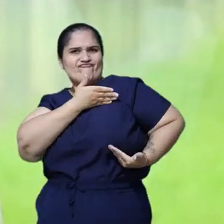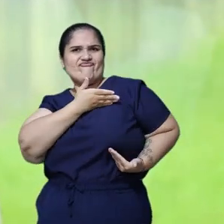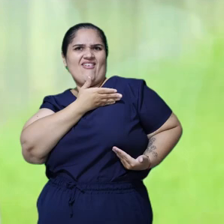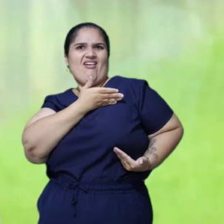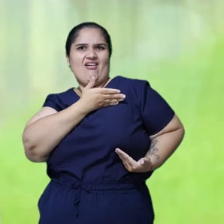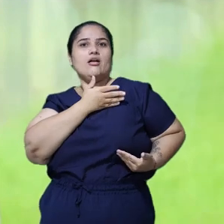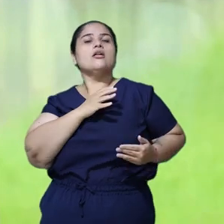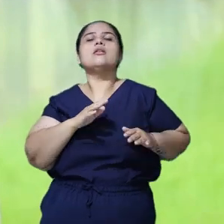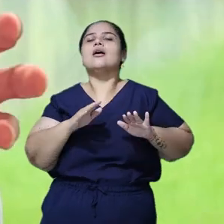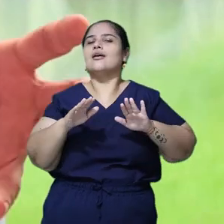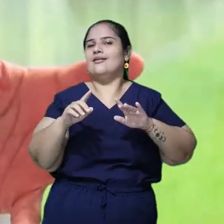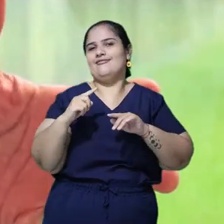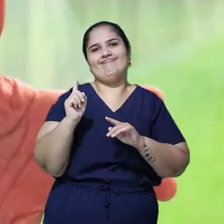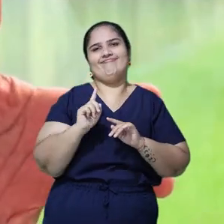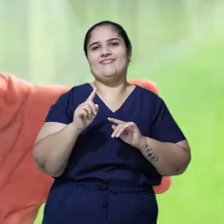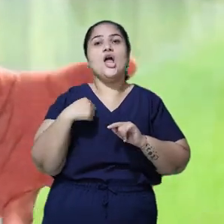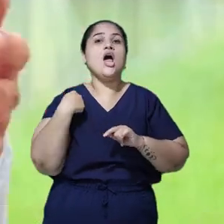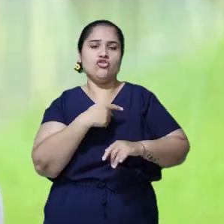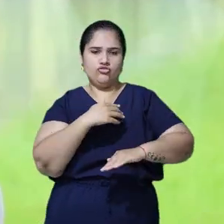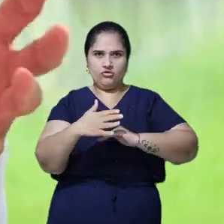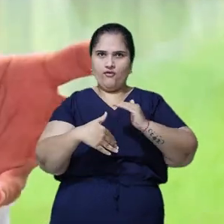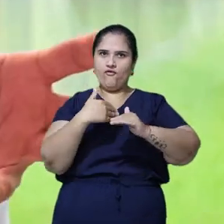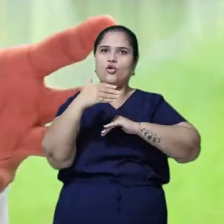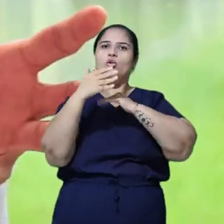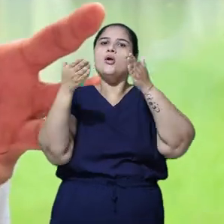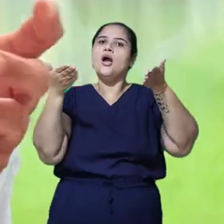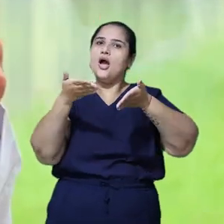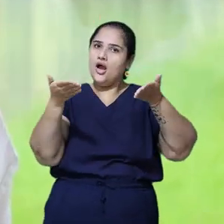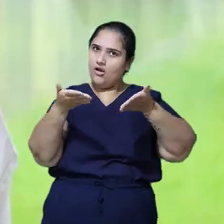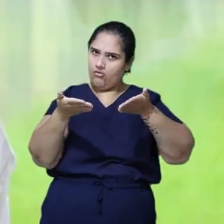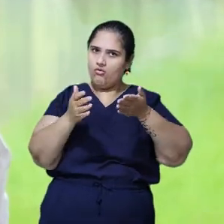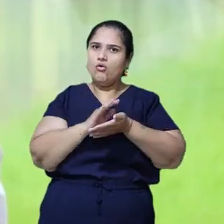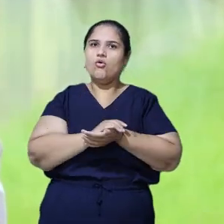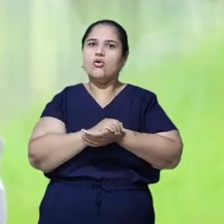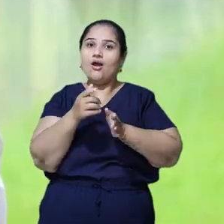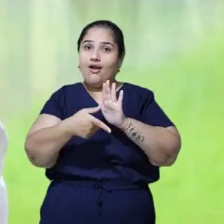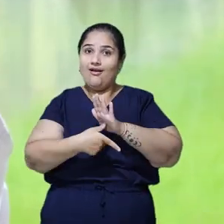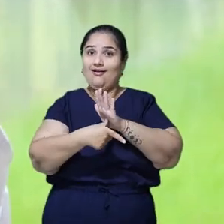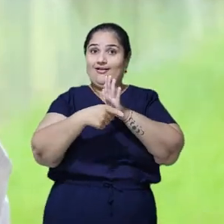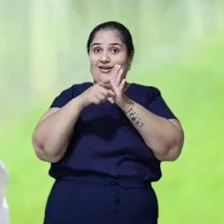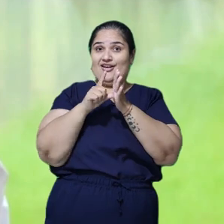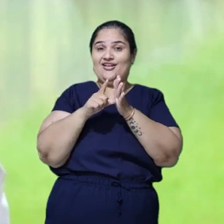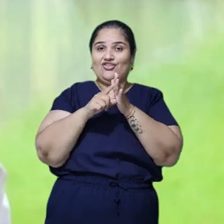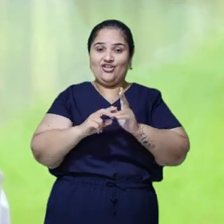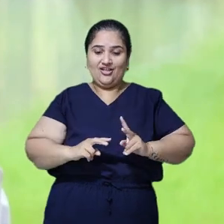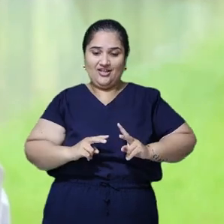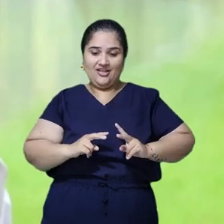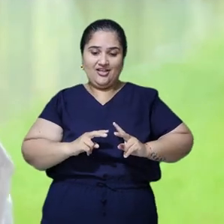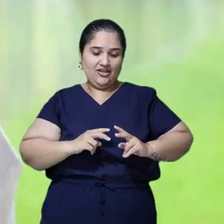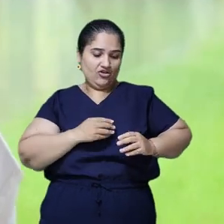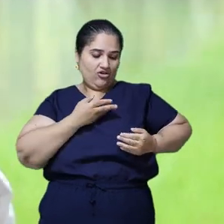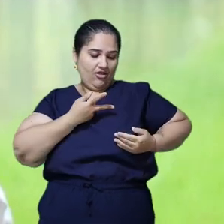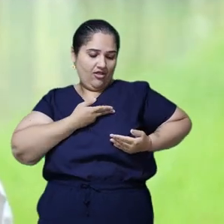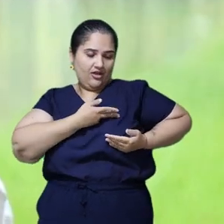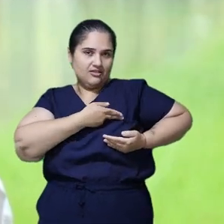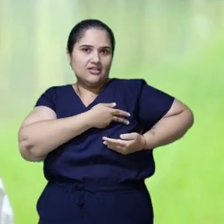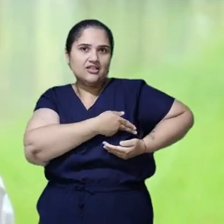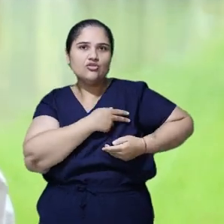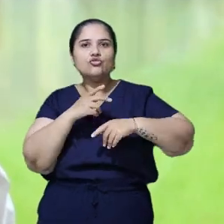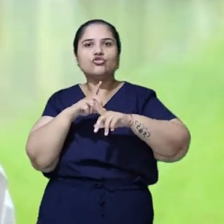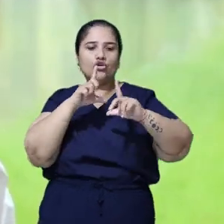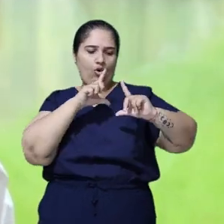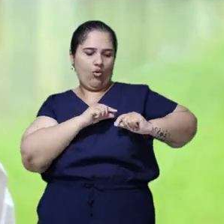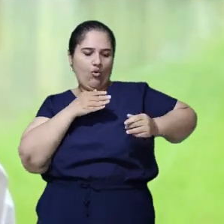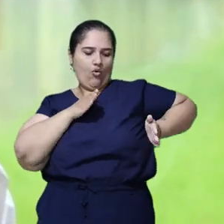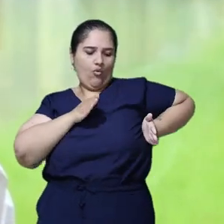gente tem conseguido evoluir com esses tratamentos neoadjuvantes antes da cirurgia, com cirurgias menores, né, preservadoras da